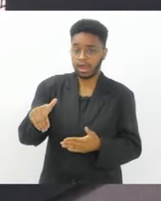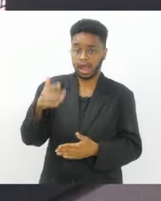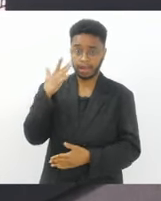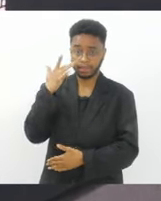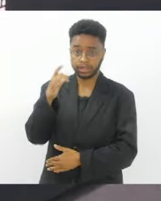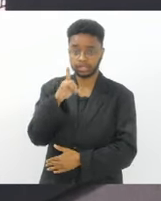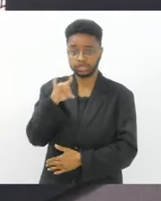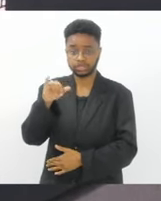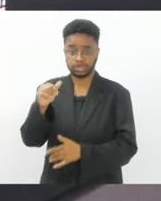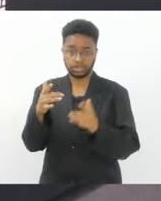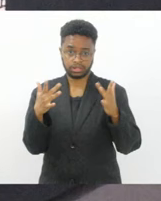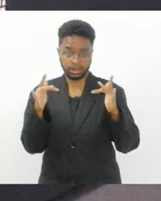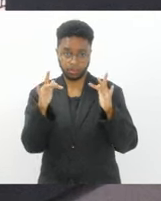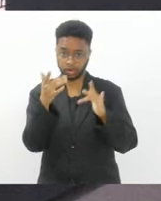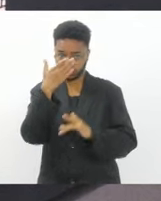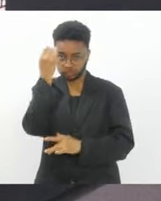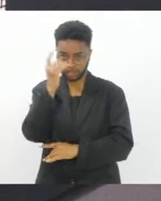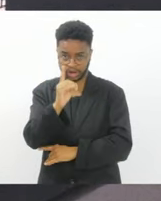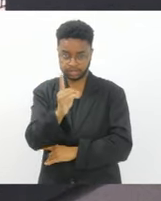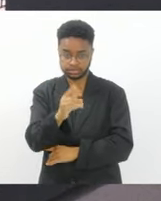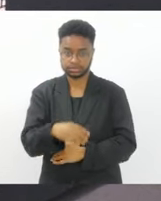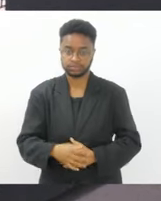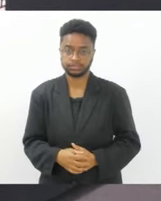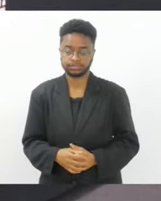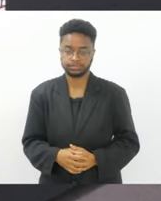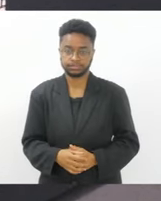não esquecer.